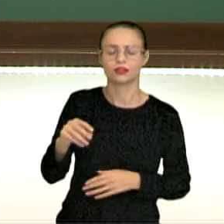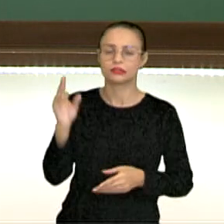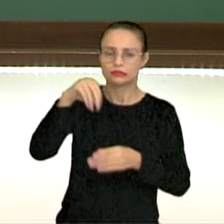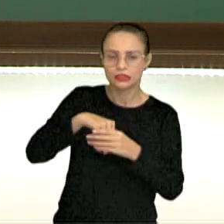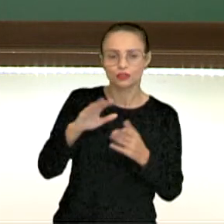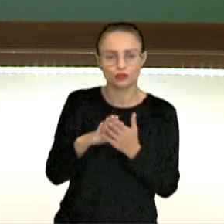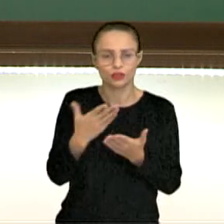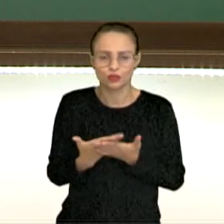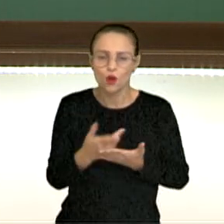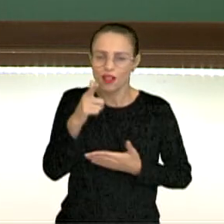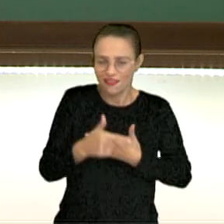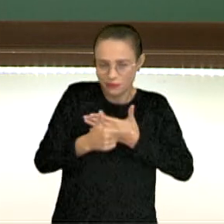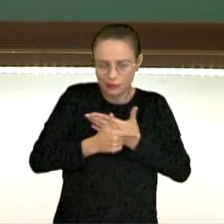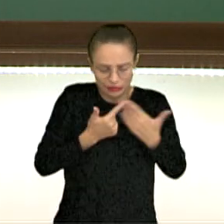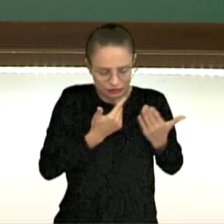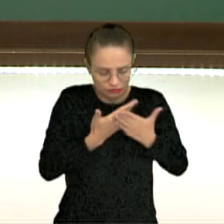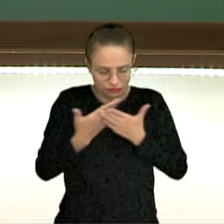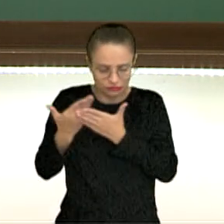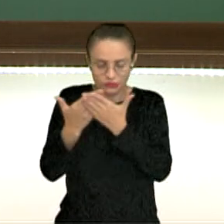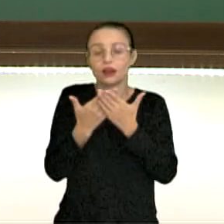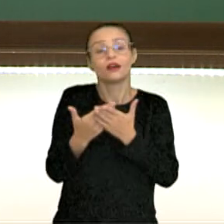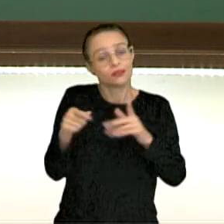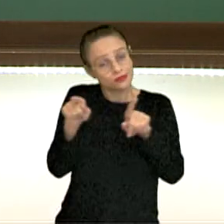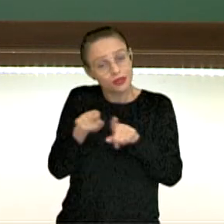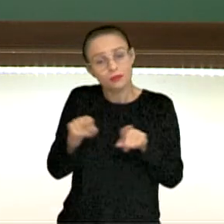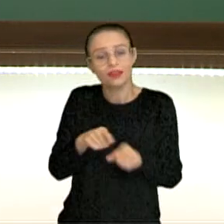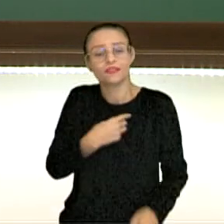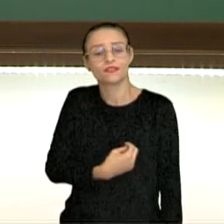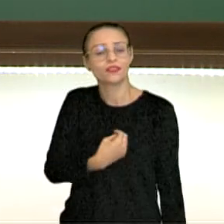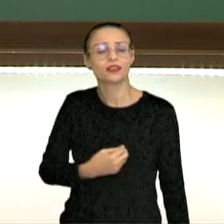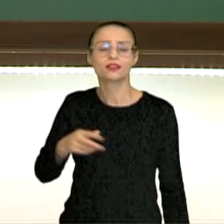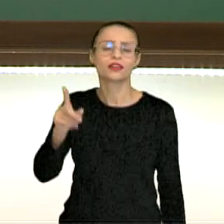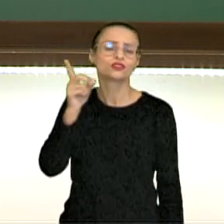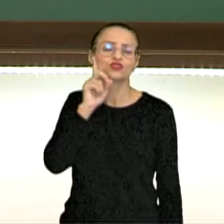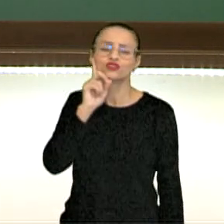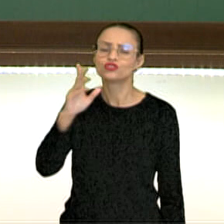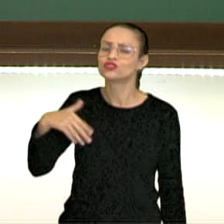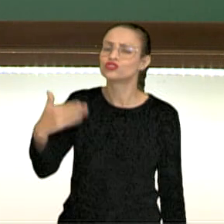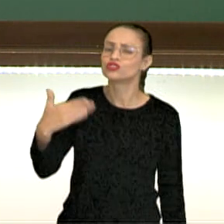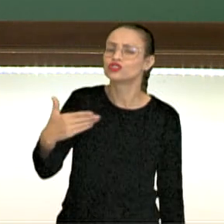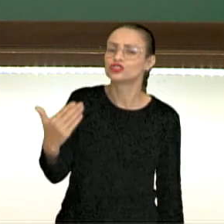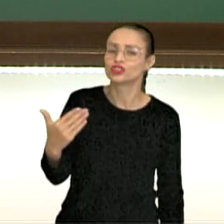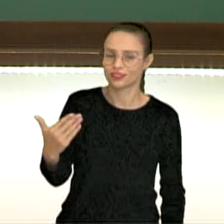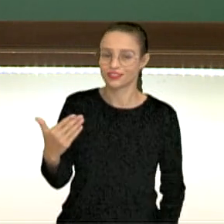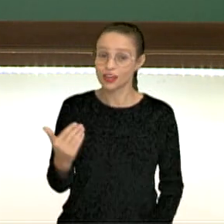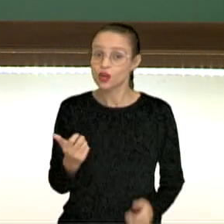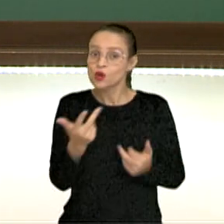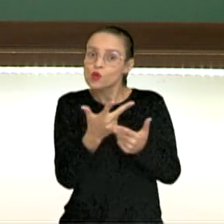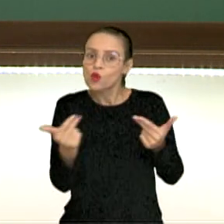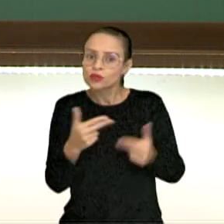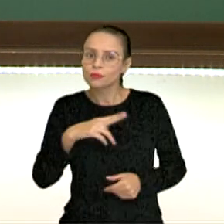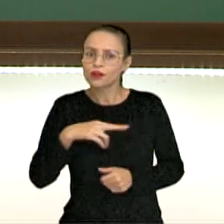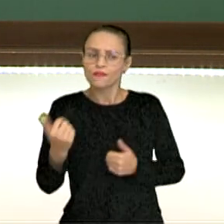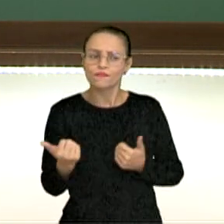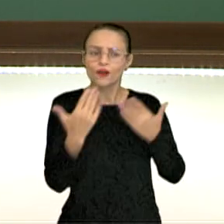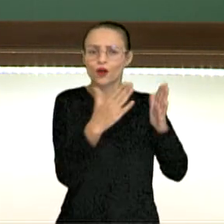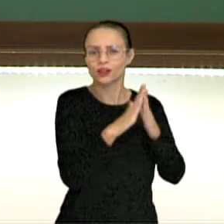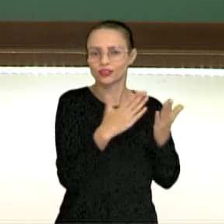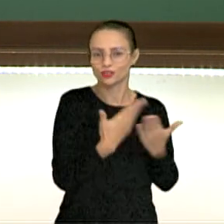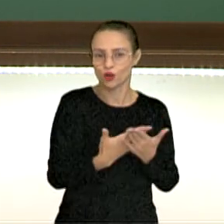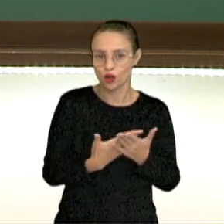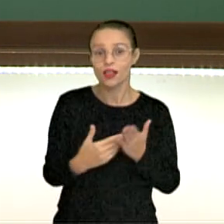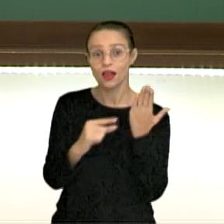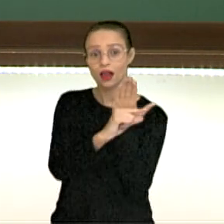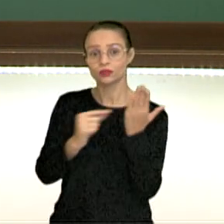de estudar, e também com a sua vida cotidiana, com seus afazeres fora da escola. Nós vemos a autora